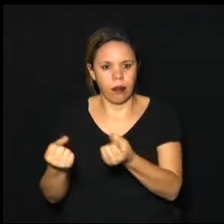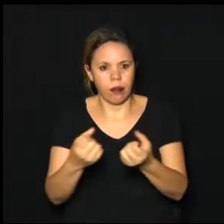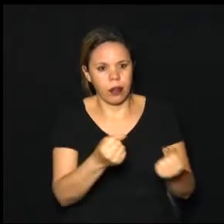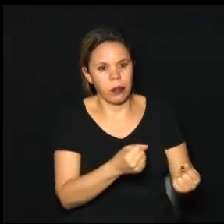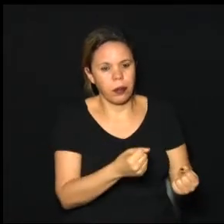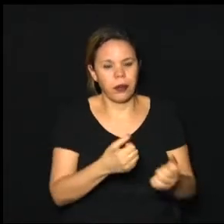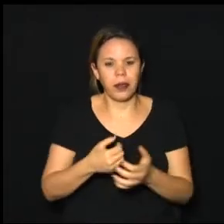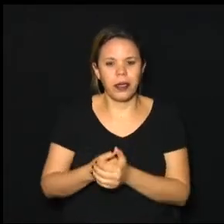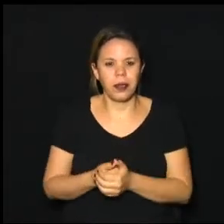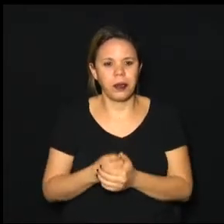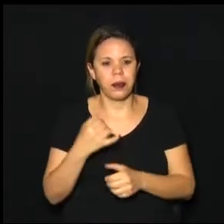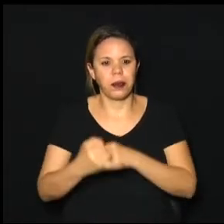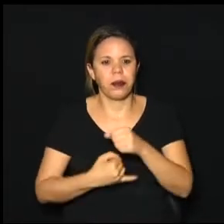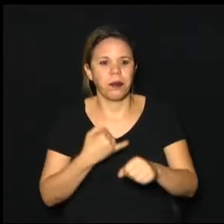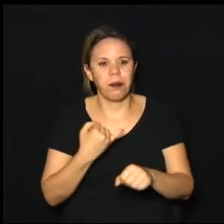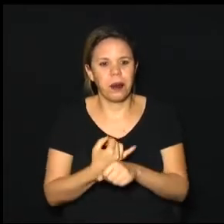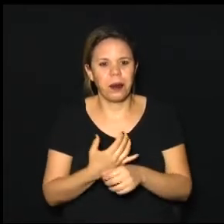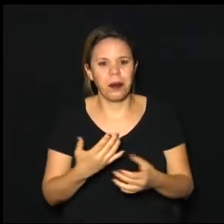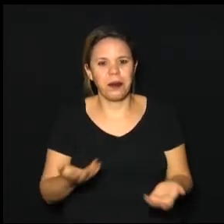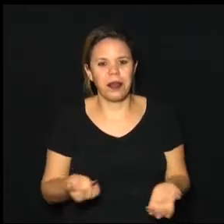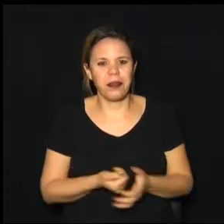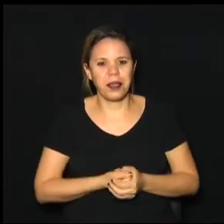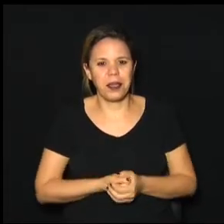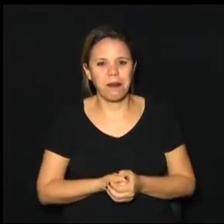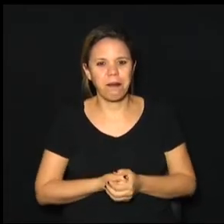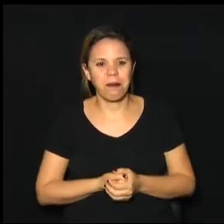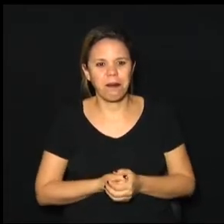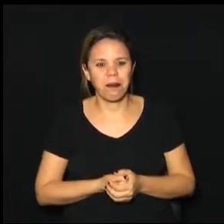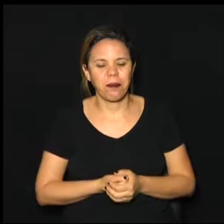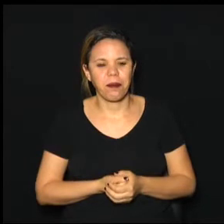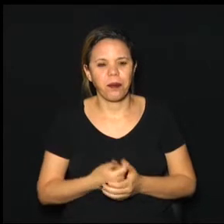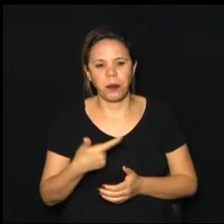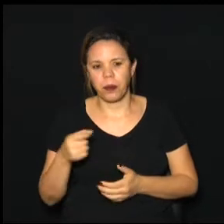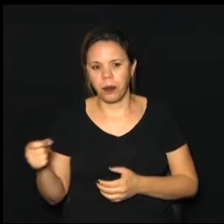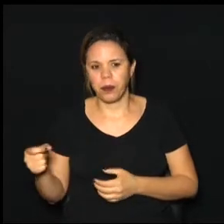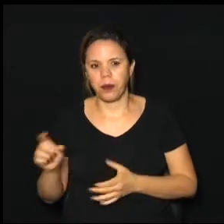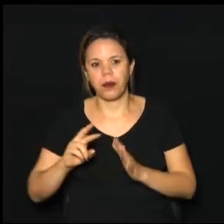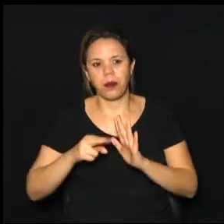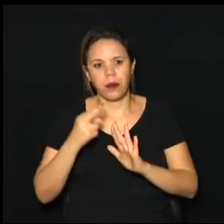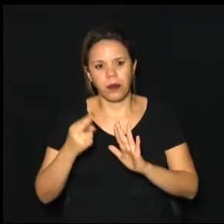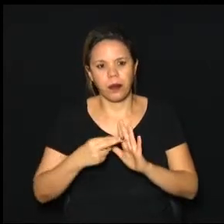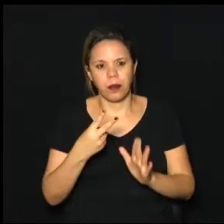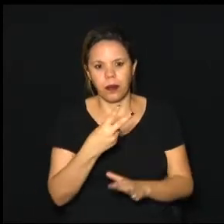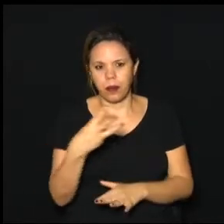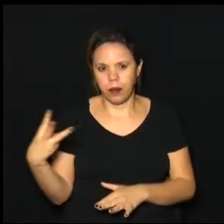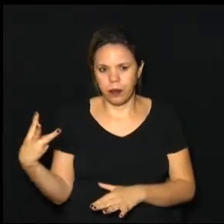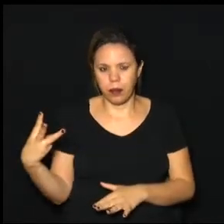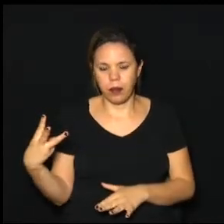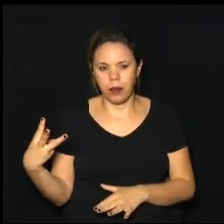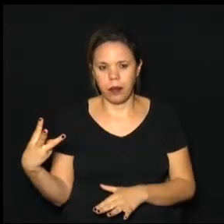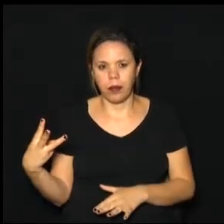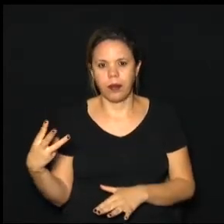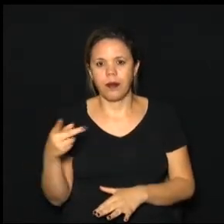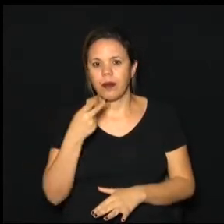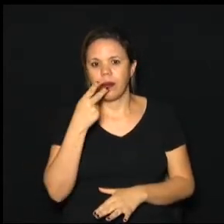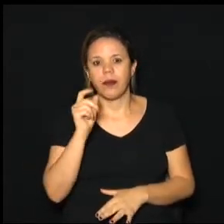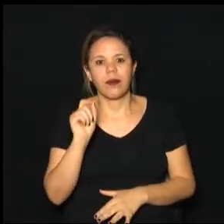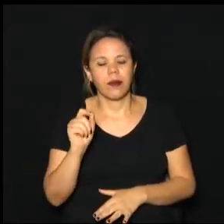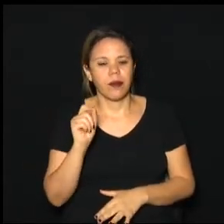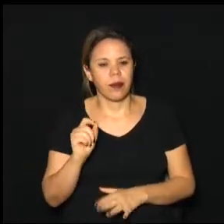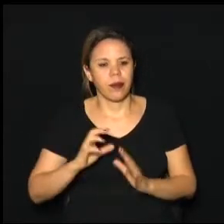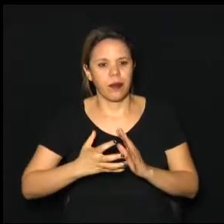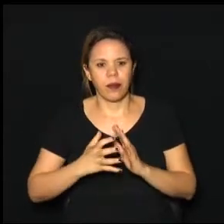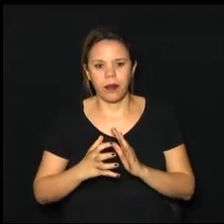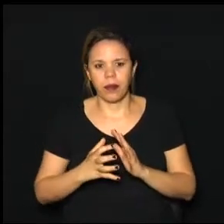de forma virtual. A resolução do TSE agora de 2020, a resolução 23.623, diz que os